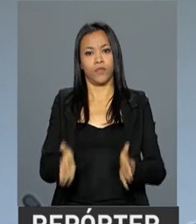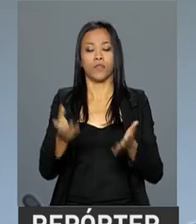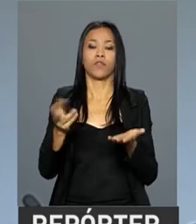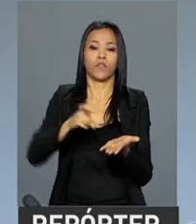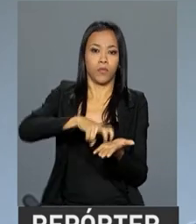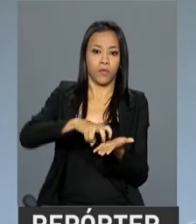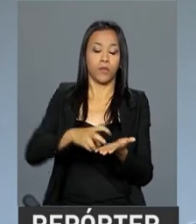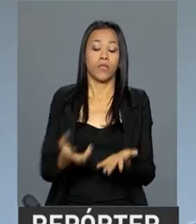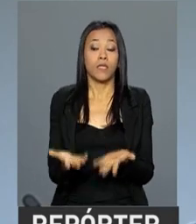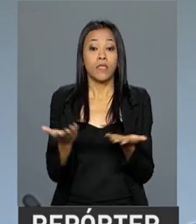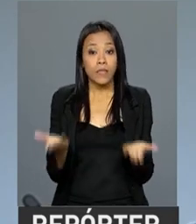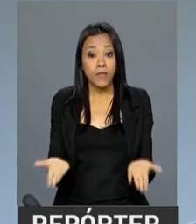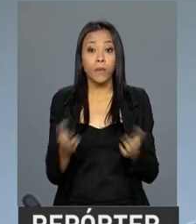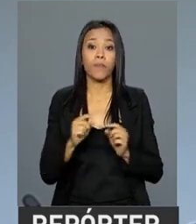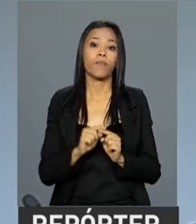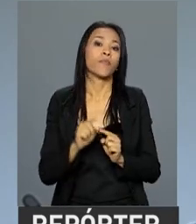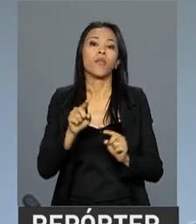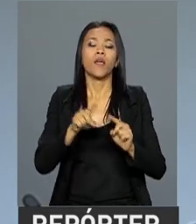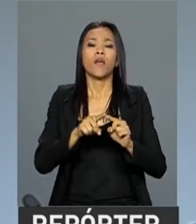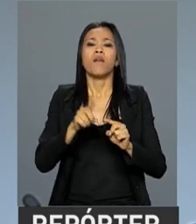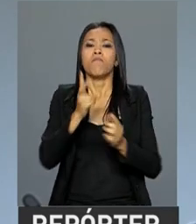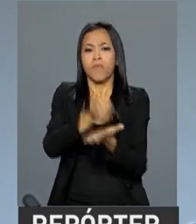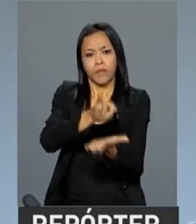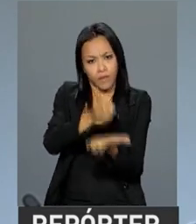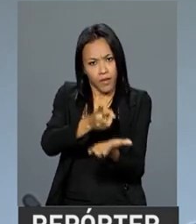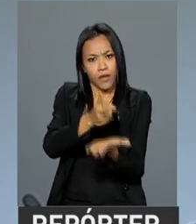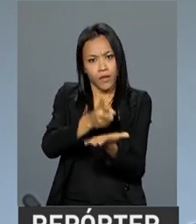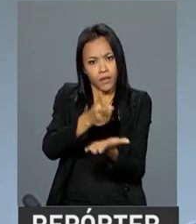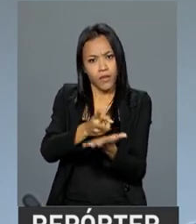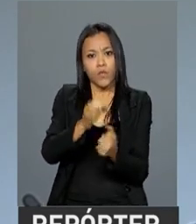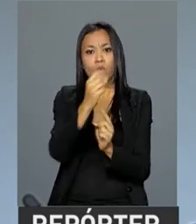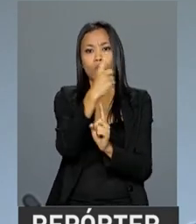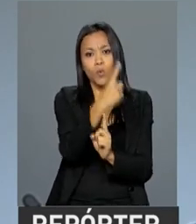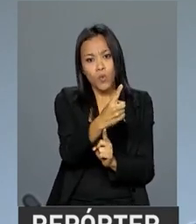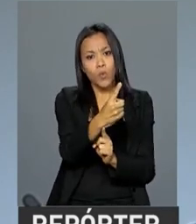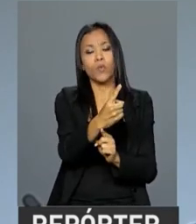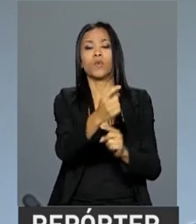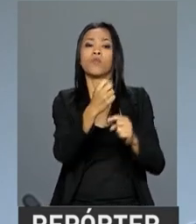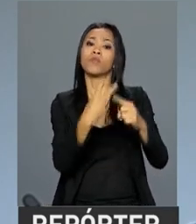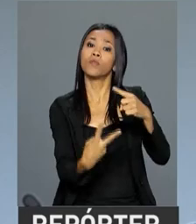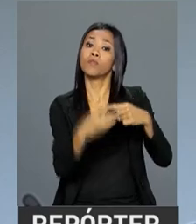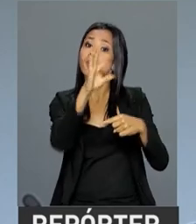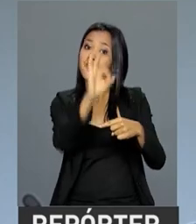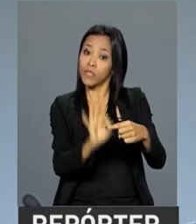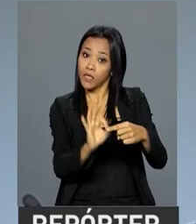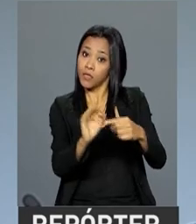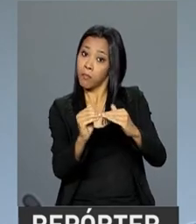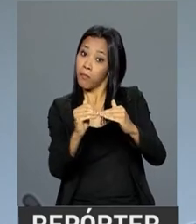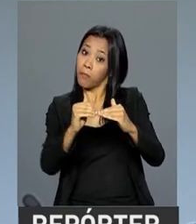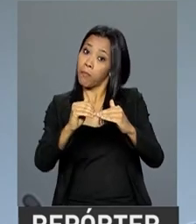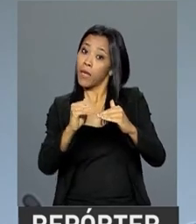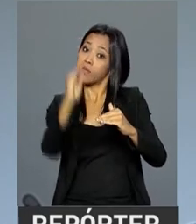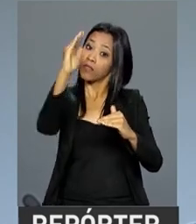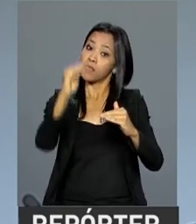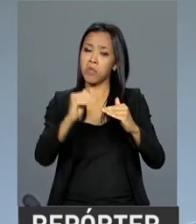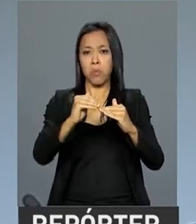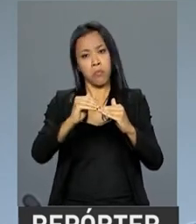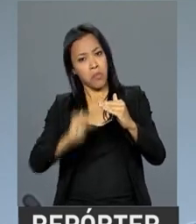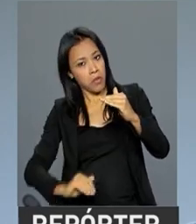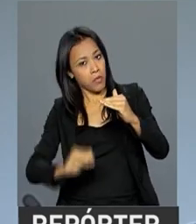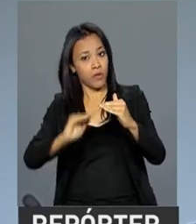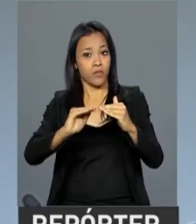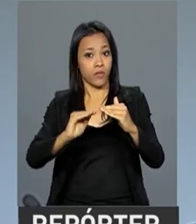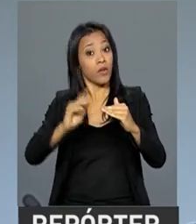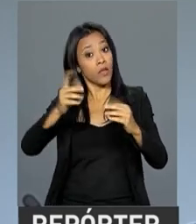O intervalo de tolerância segue mantido em 1,5% para cima ou para baixo, o que significa que a